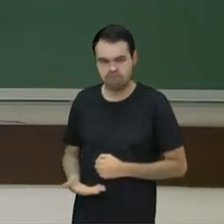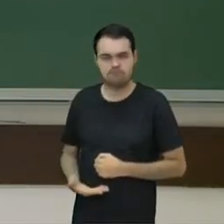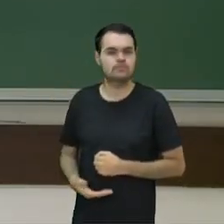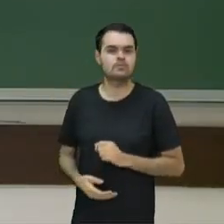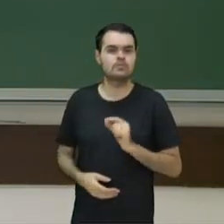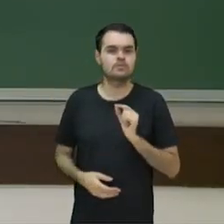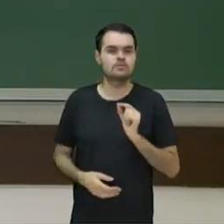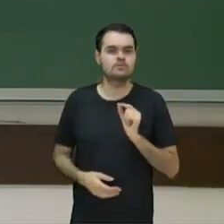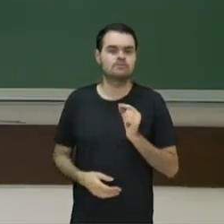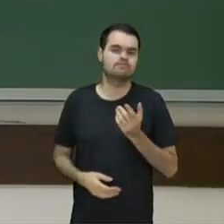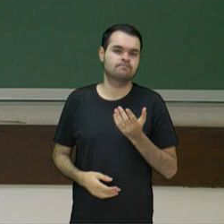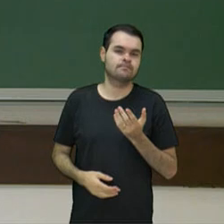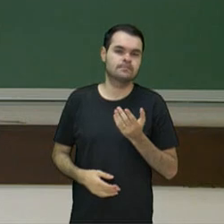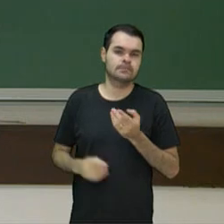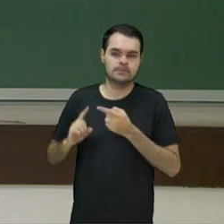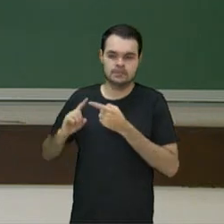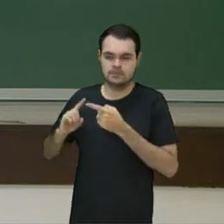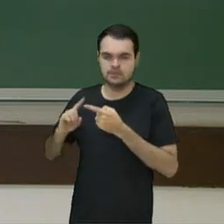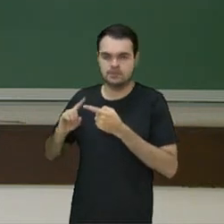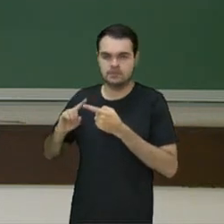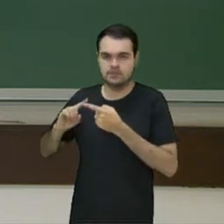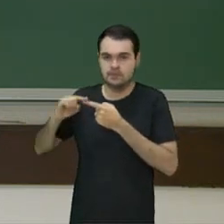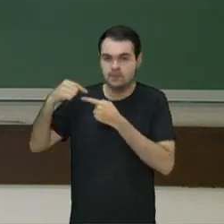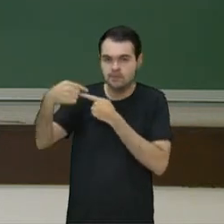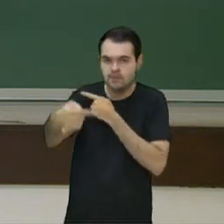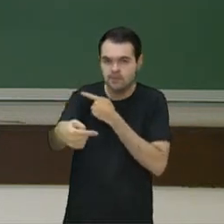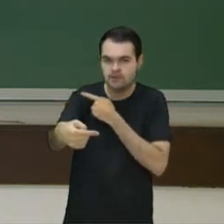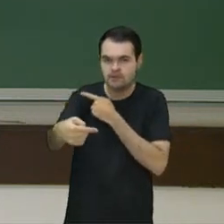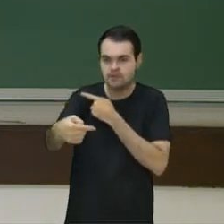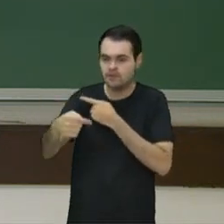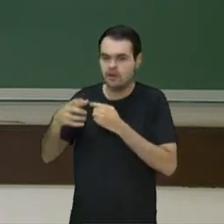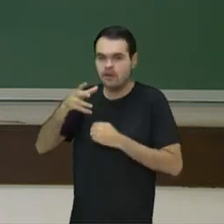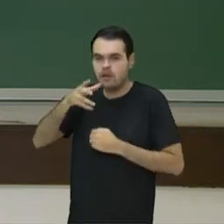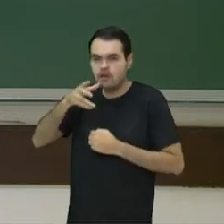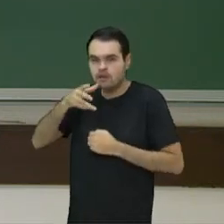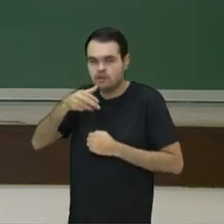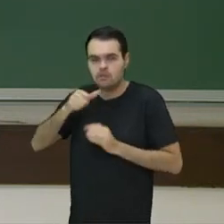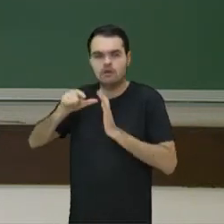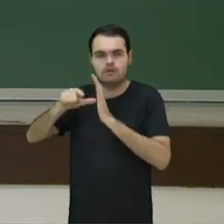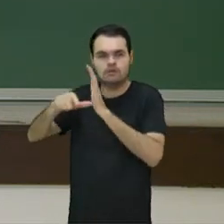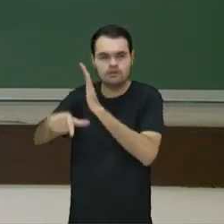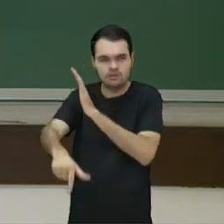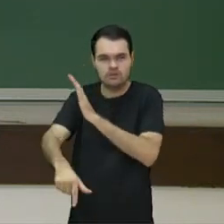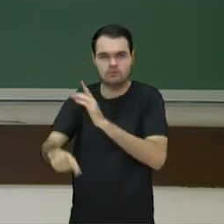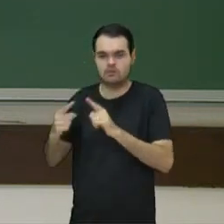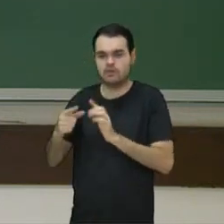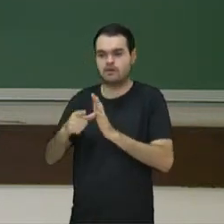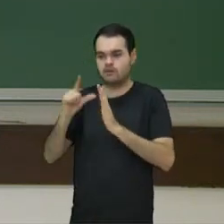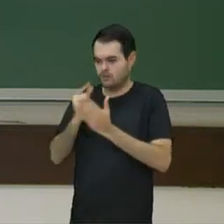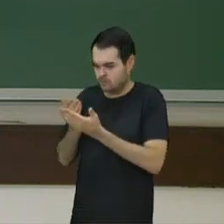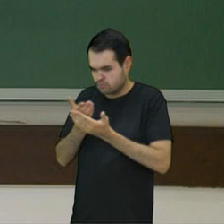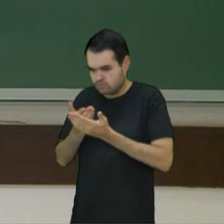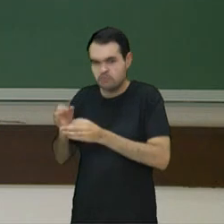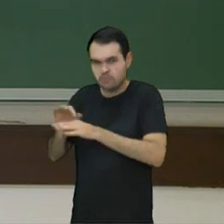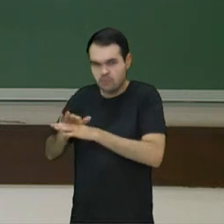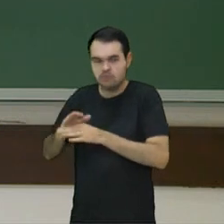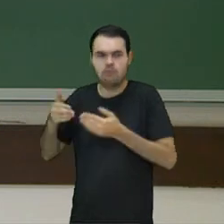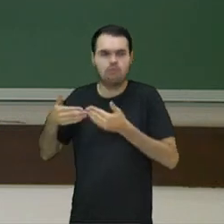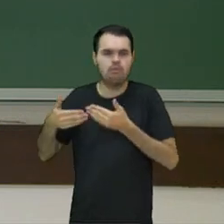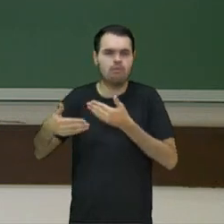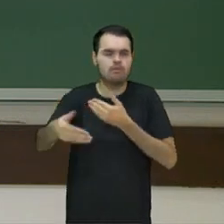digamos assim, depois de merecido os seus estudos lá, né? Somente lá